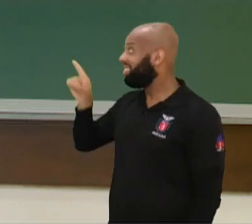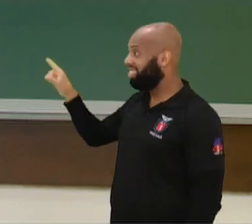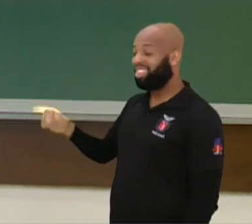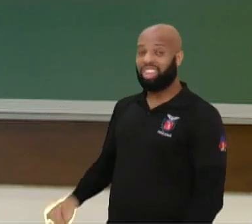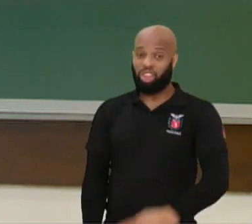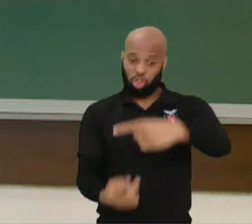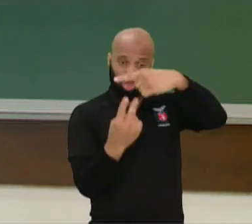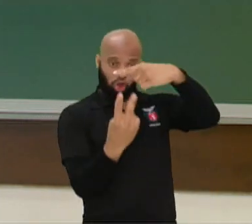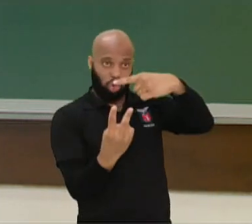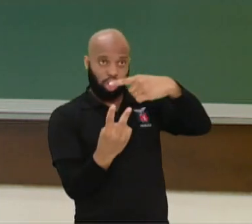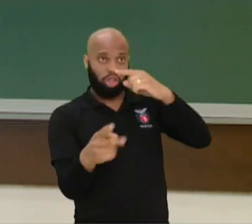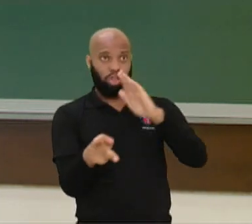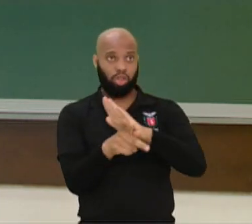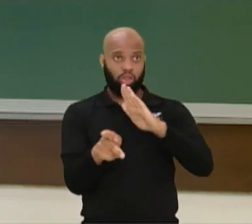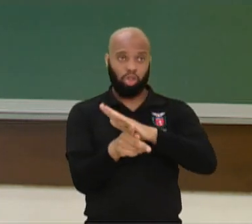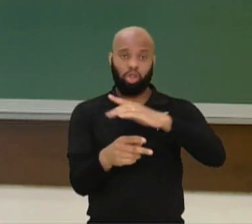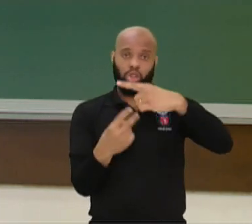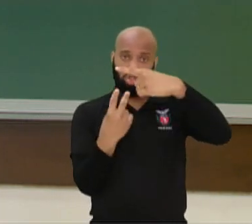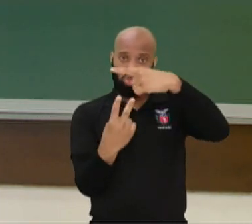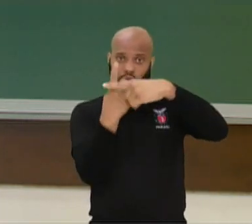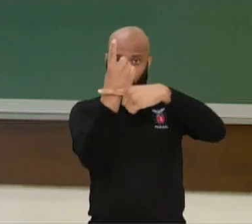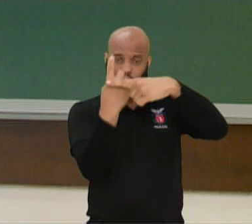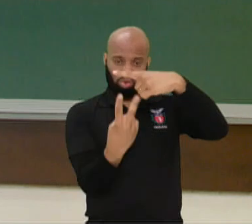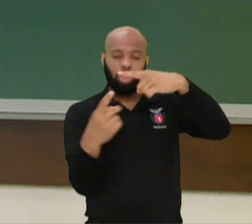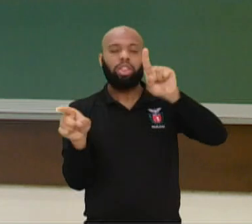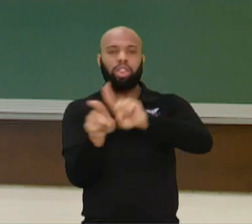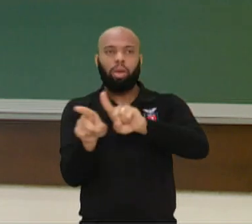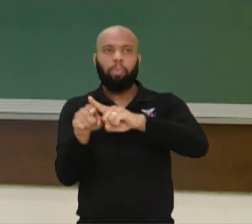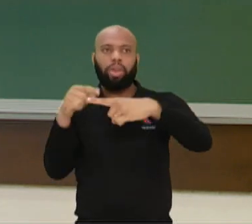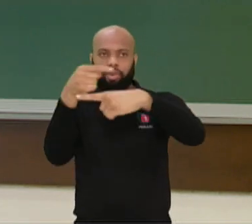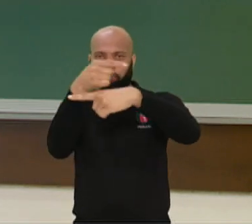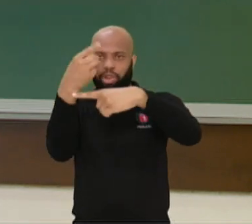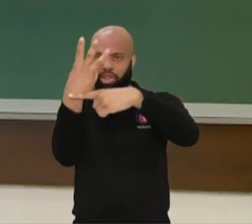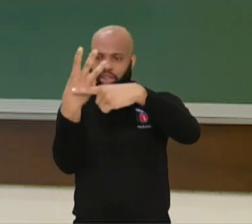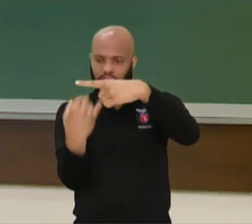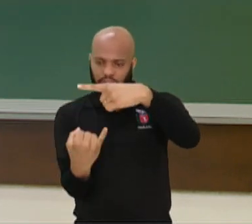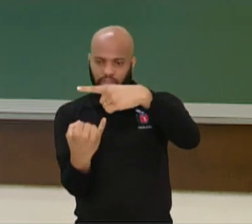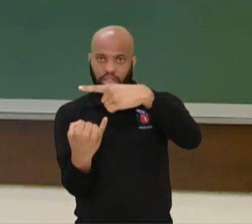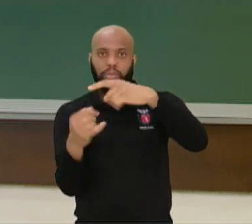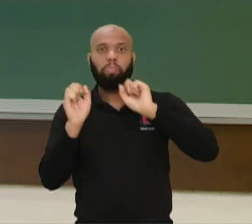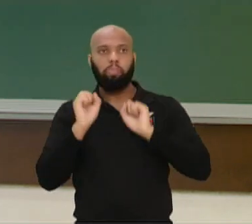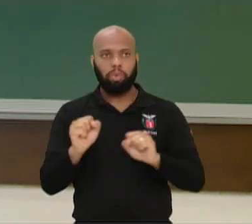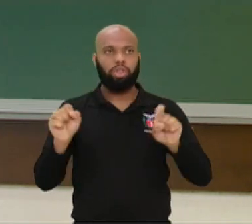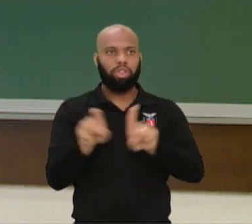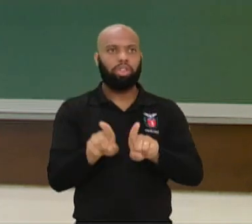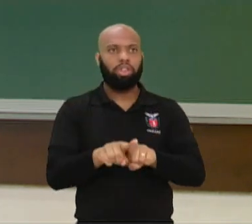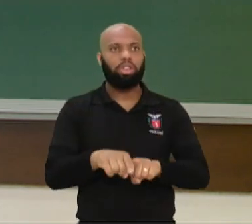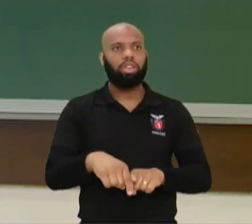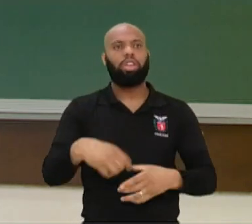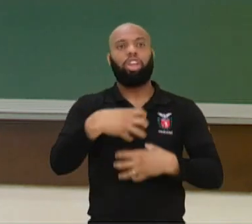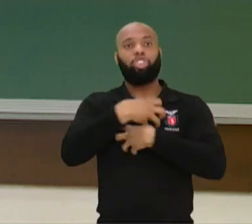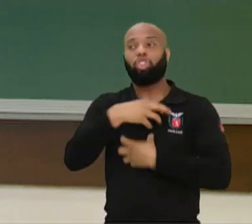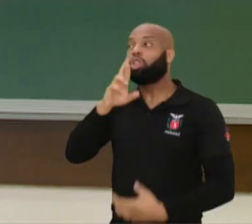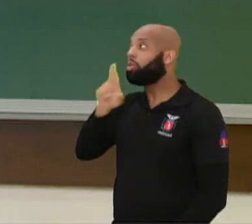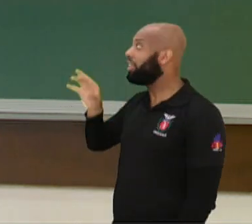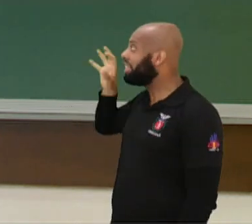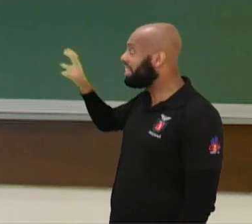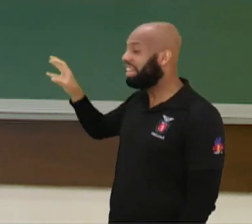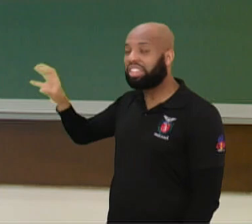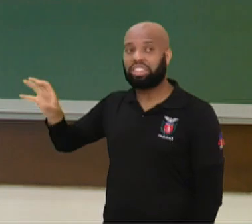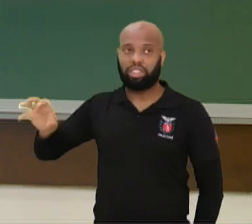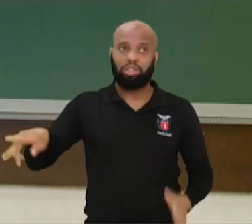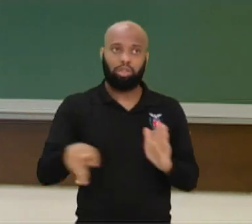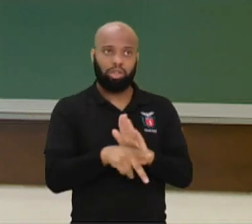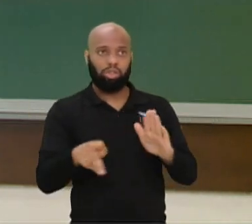2, ele é denominador tanto do 1 como do menos 3i. Então, você pode deixar a tua resposta desta forma,